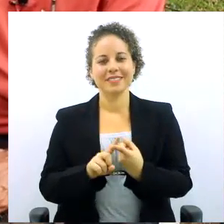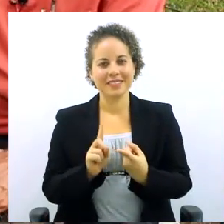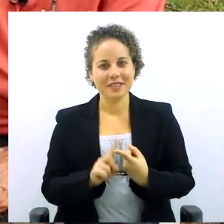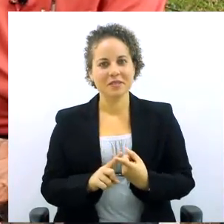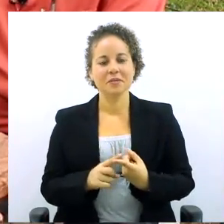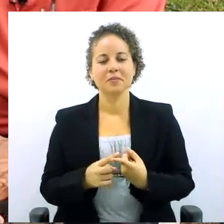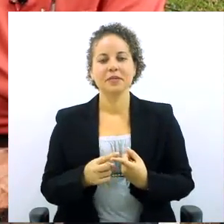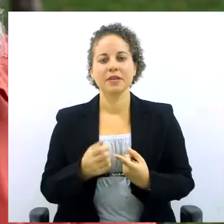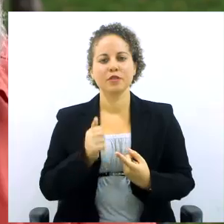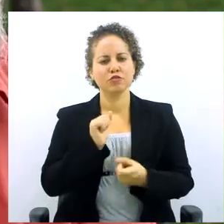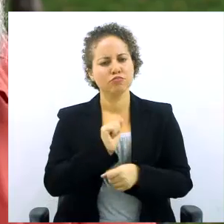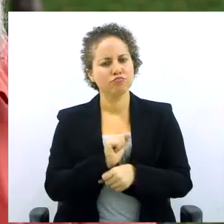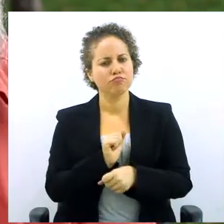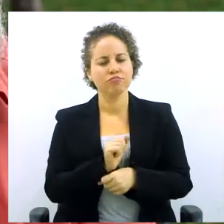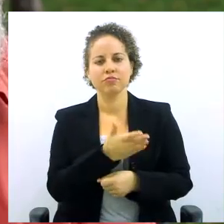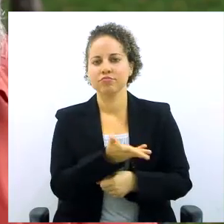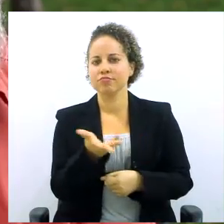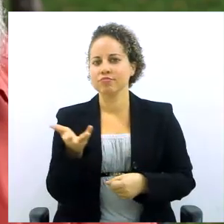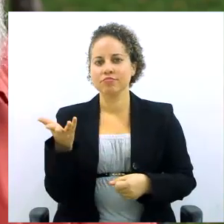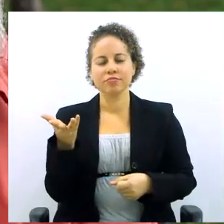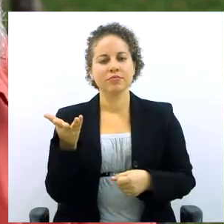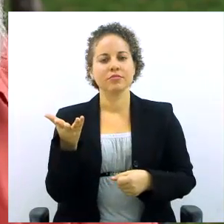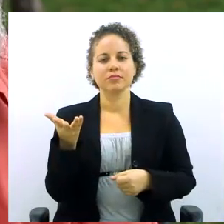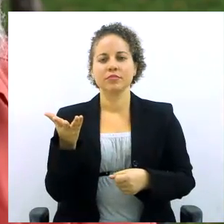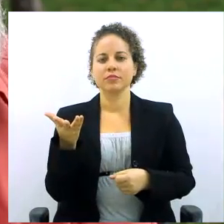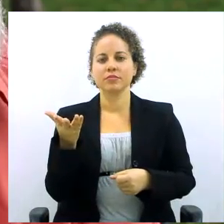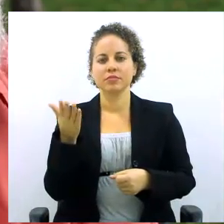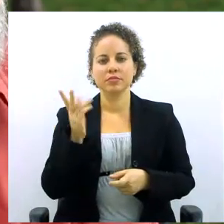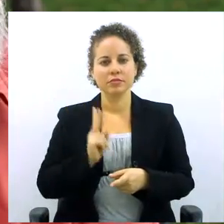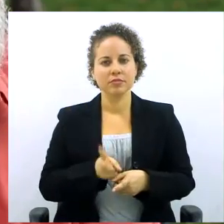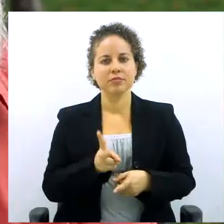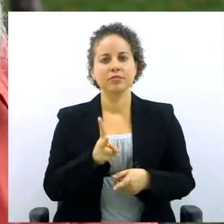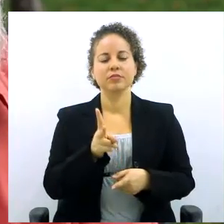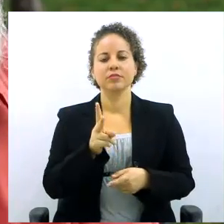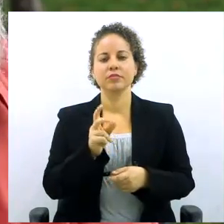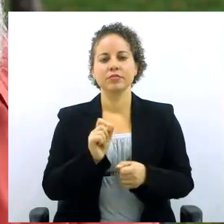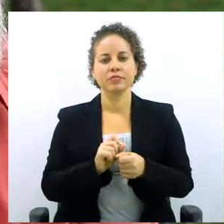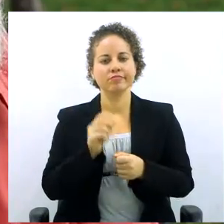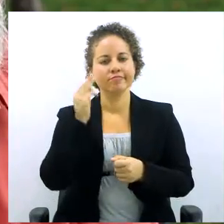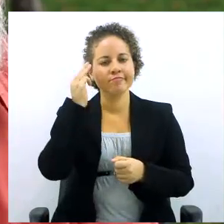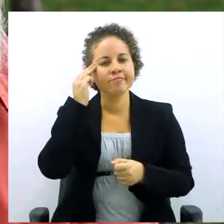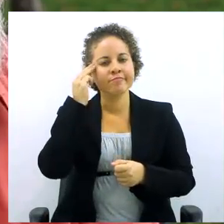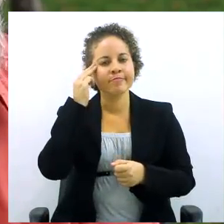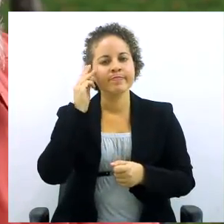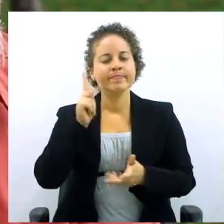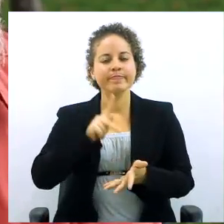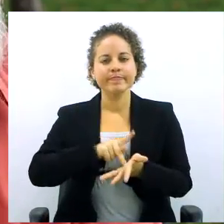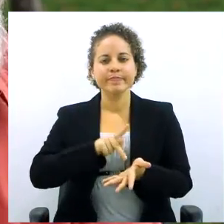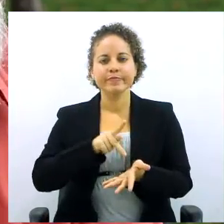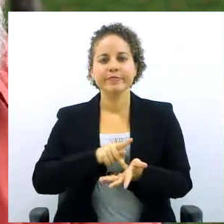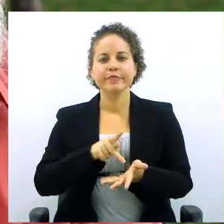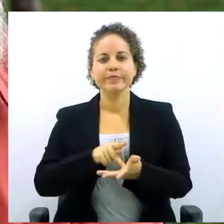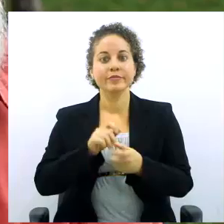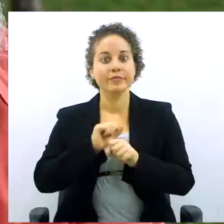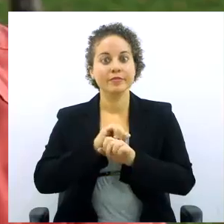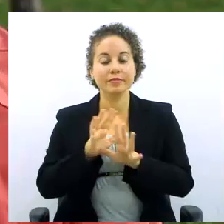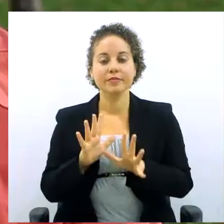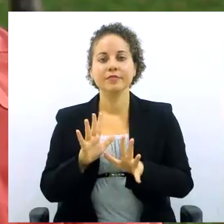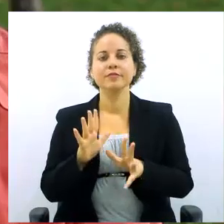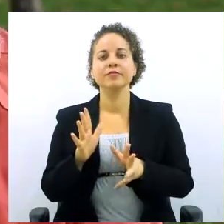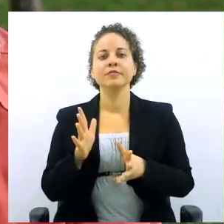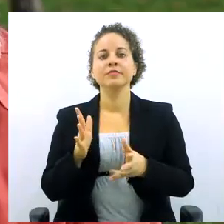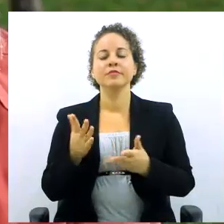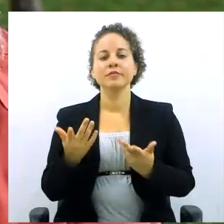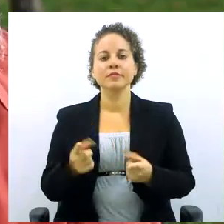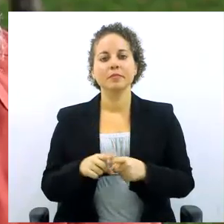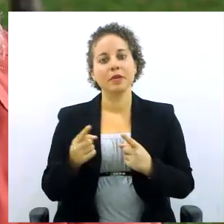que todos possam realmente continuar a fazer reflexões. Claro que muitos de vocês já